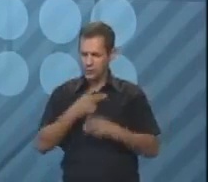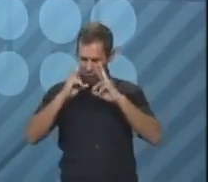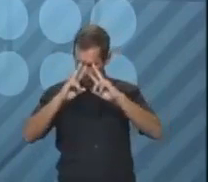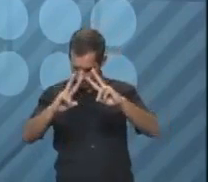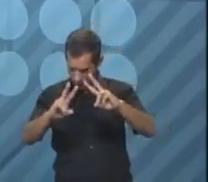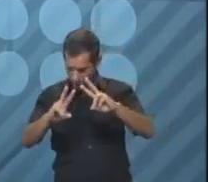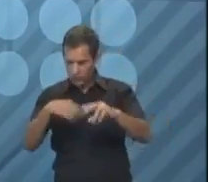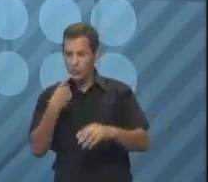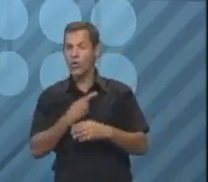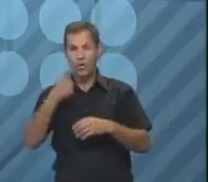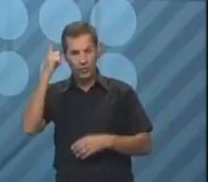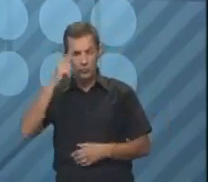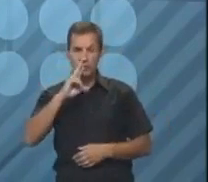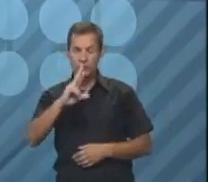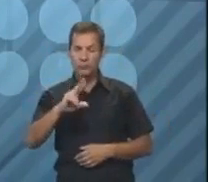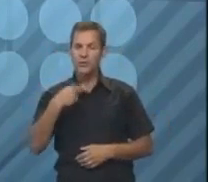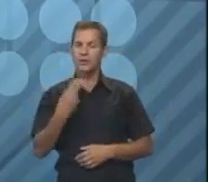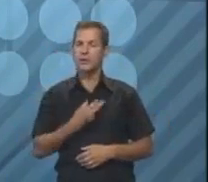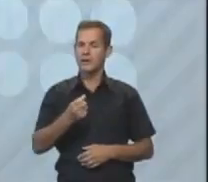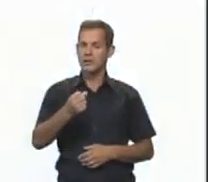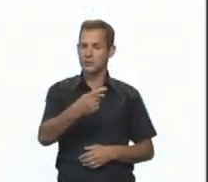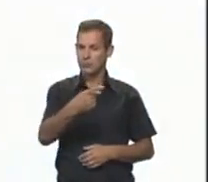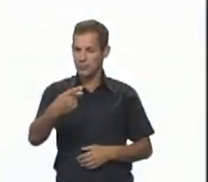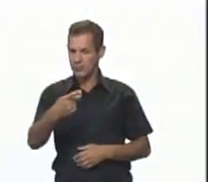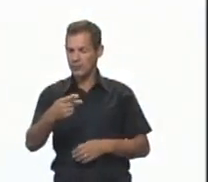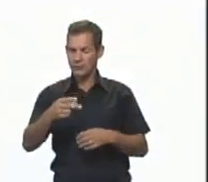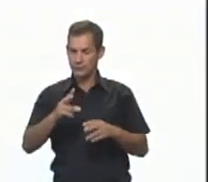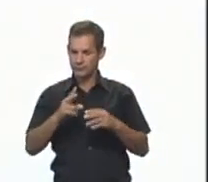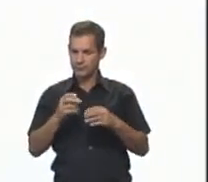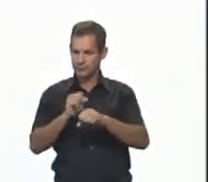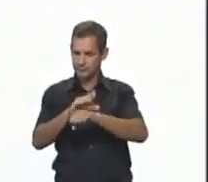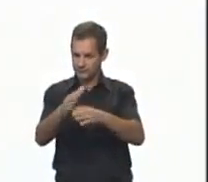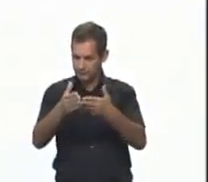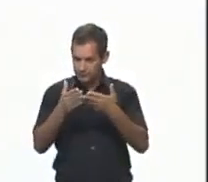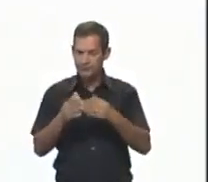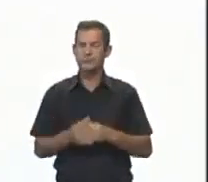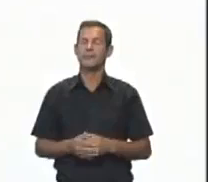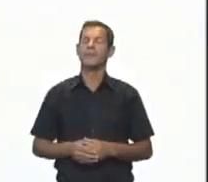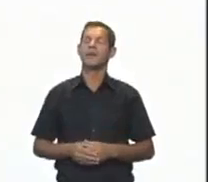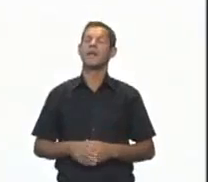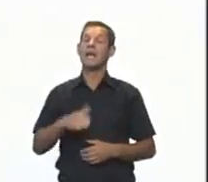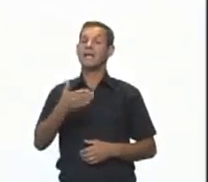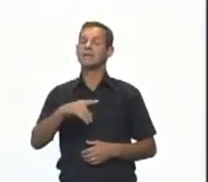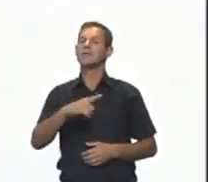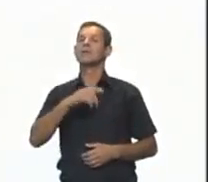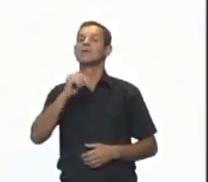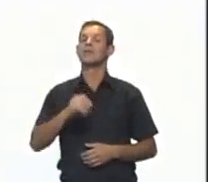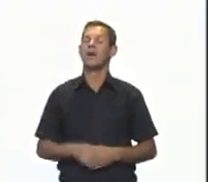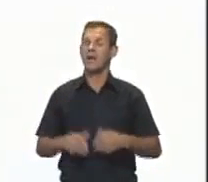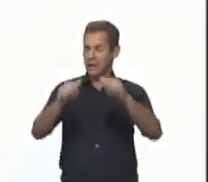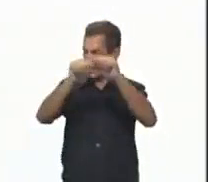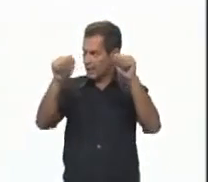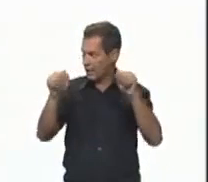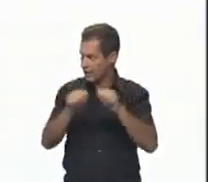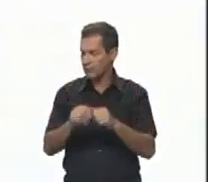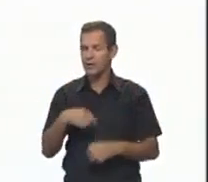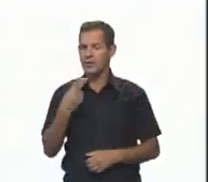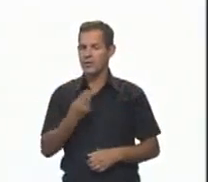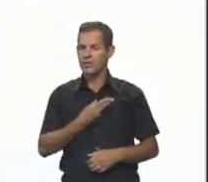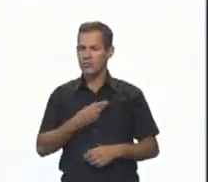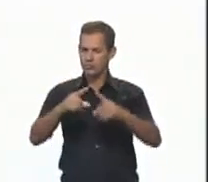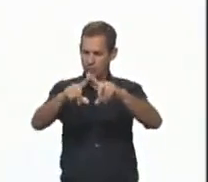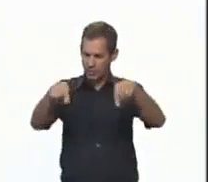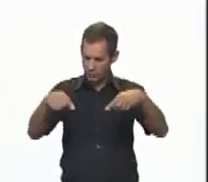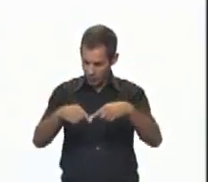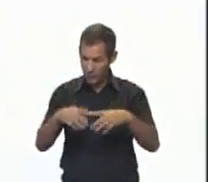de ver, né, nós já conseguimos resolver a nossa situação problema. Acompanhe. Então, nós temos essa figura, né, a nossa